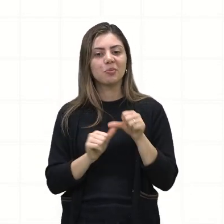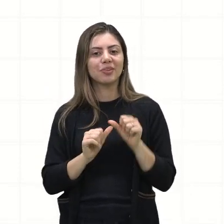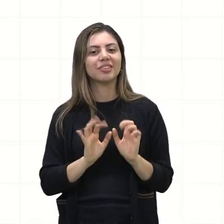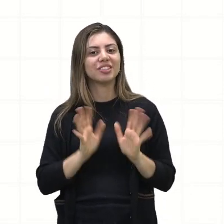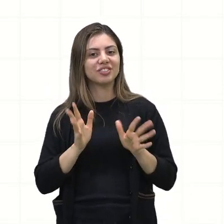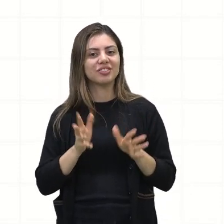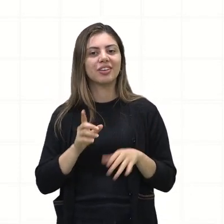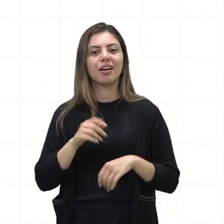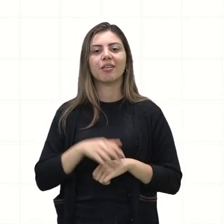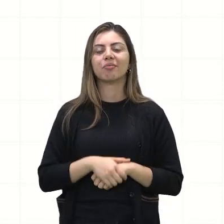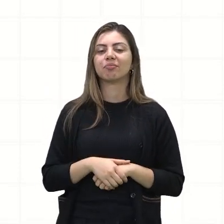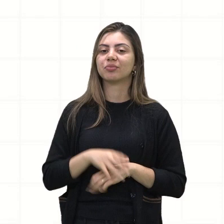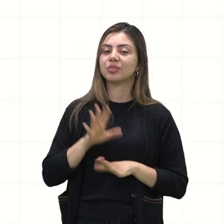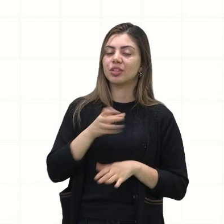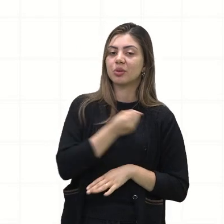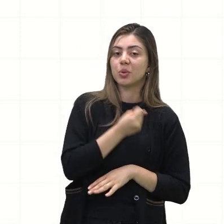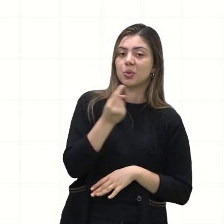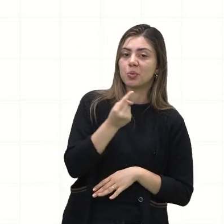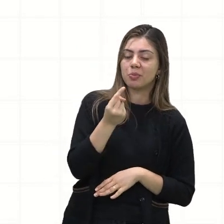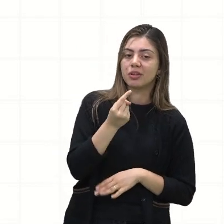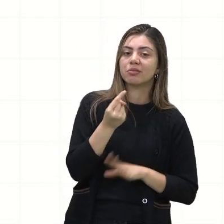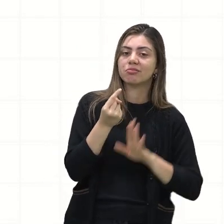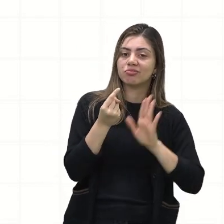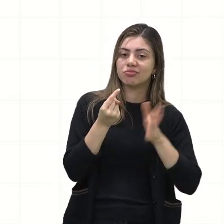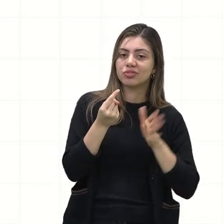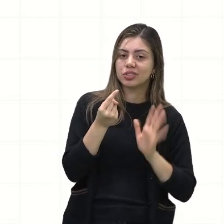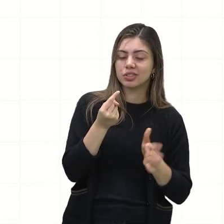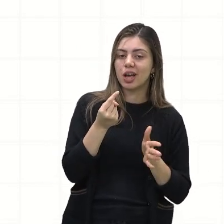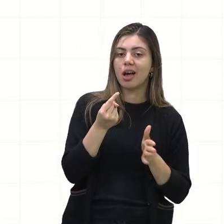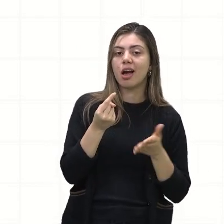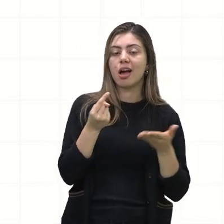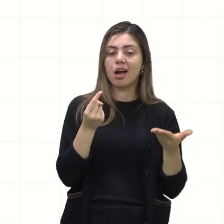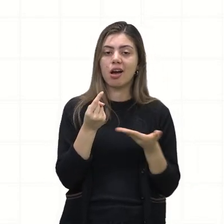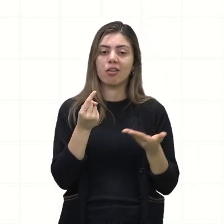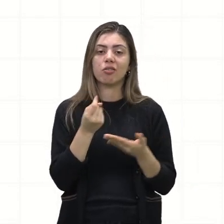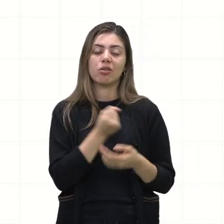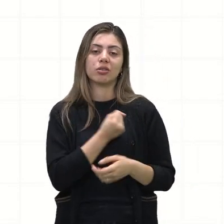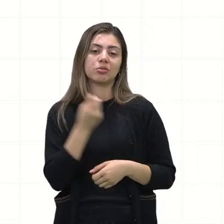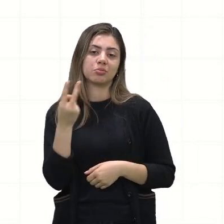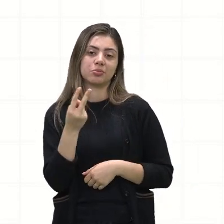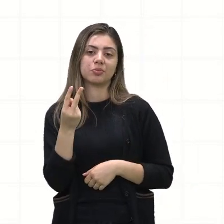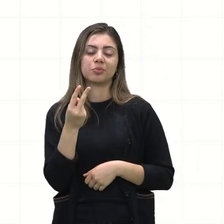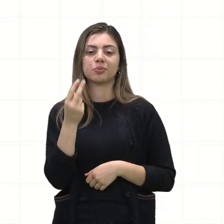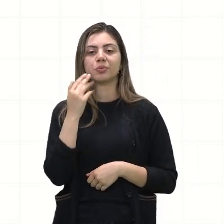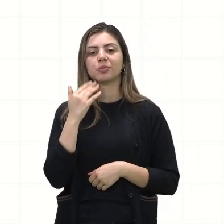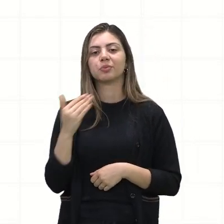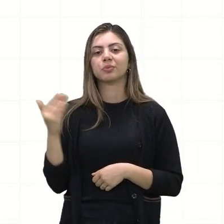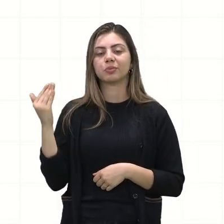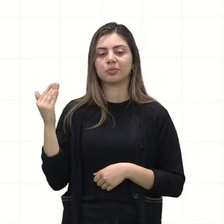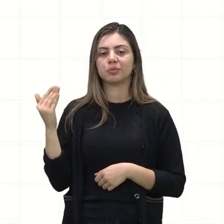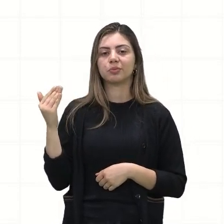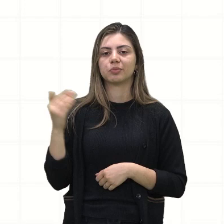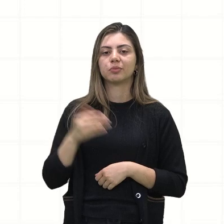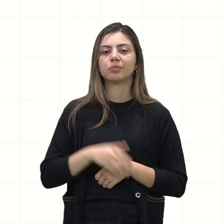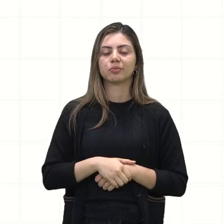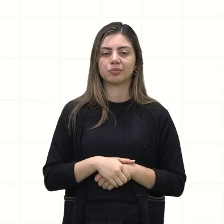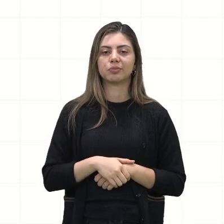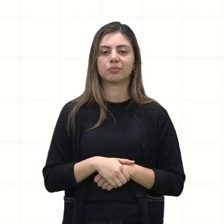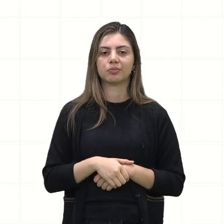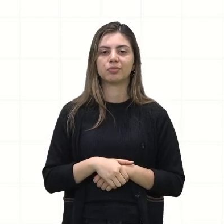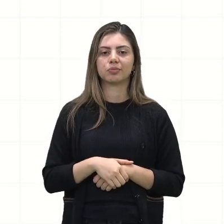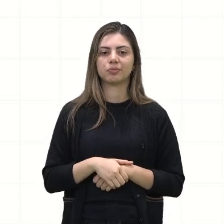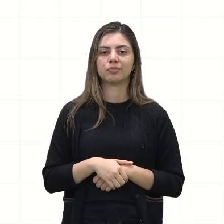Ó, tradicional queijo e suco. Agora eu tenho tradicional queijo